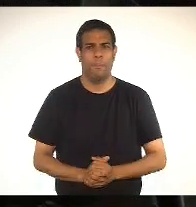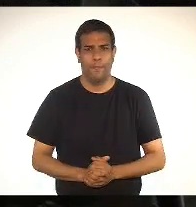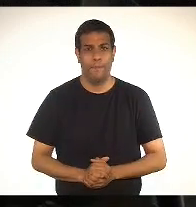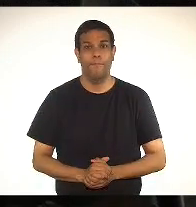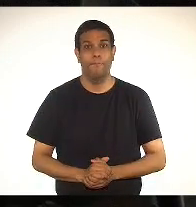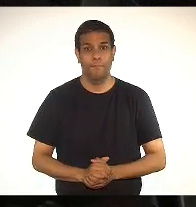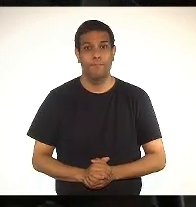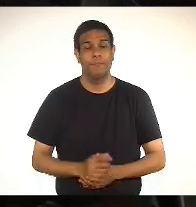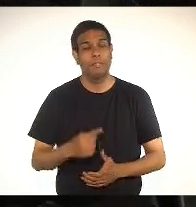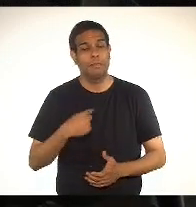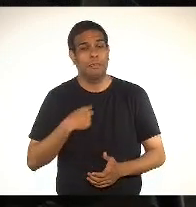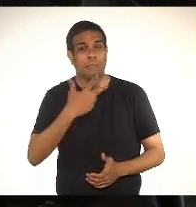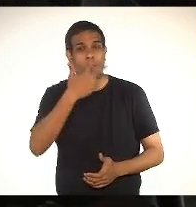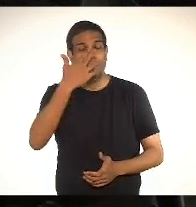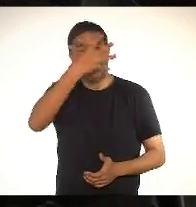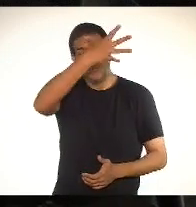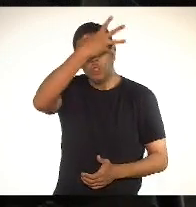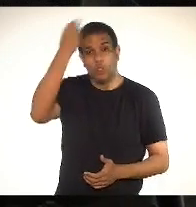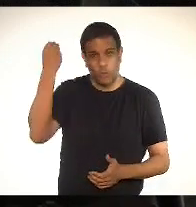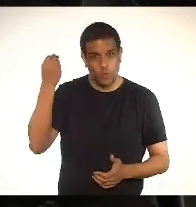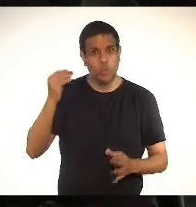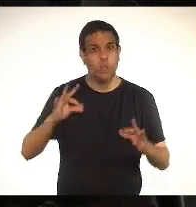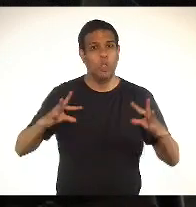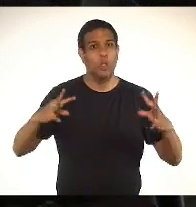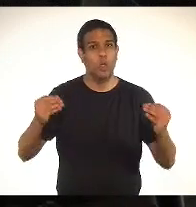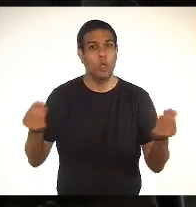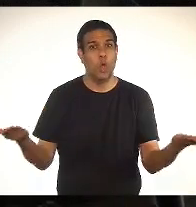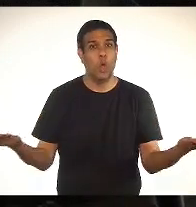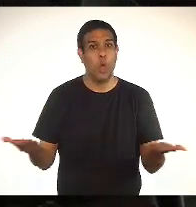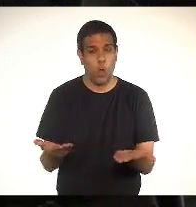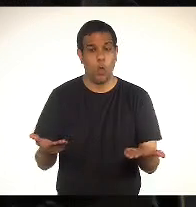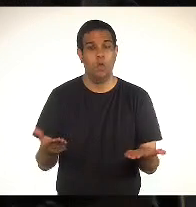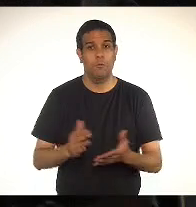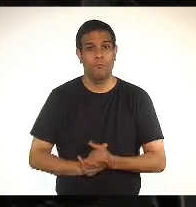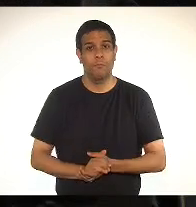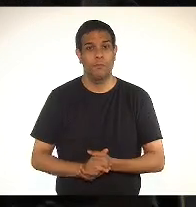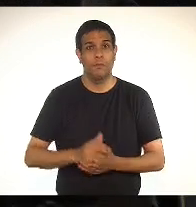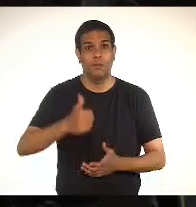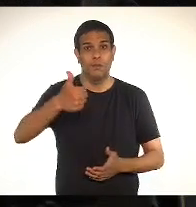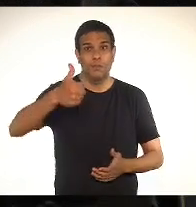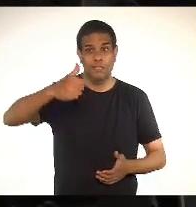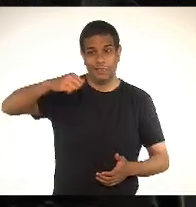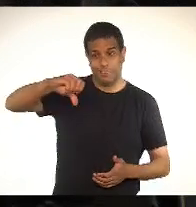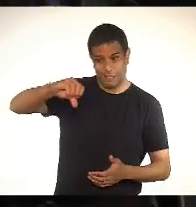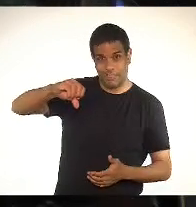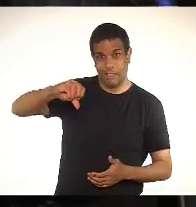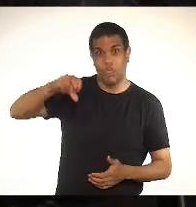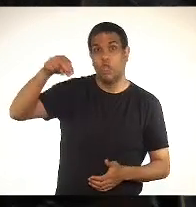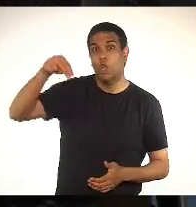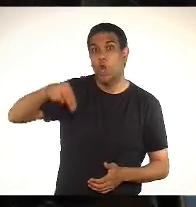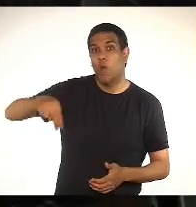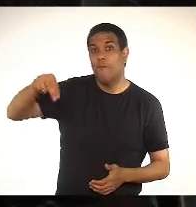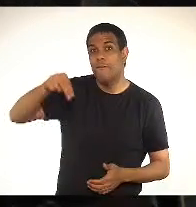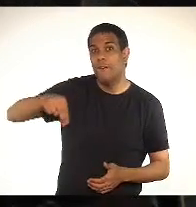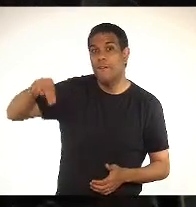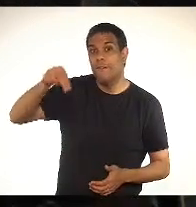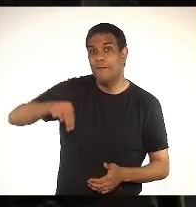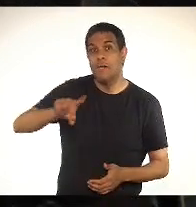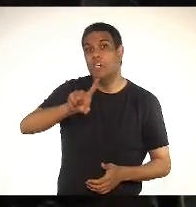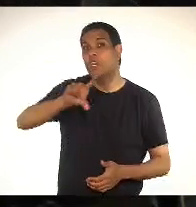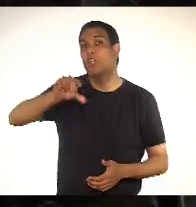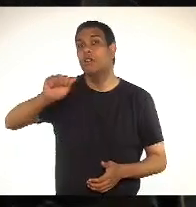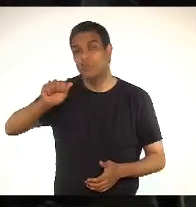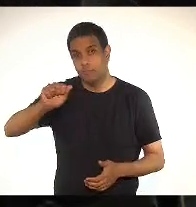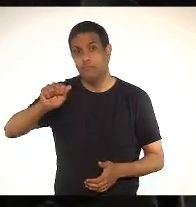foi um esquecimento, acabou sendo um esquecimento de todos nós, que hoje é dia 19 de novembro, dia